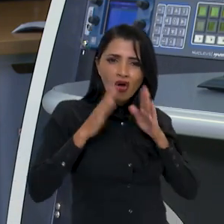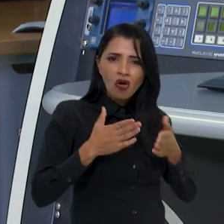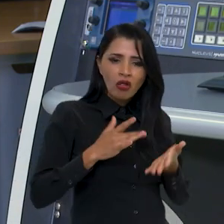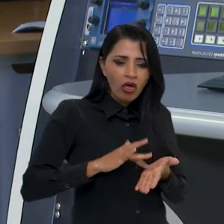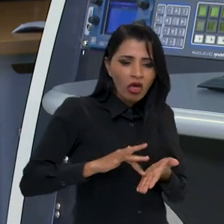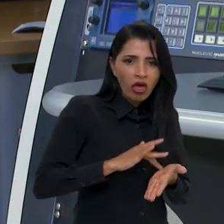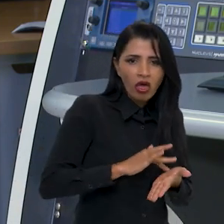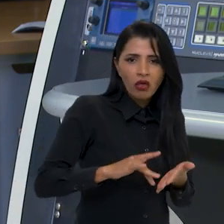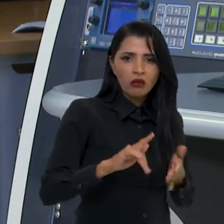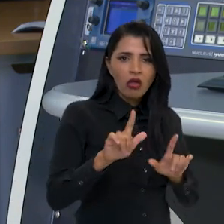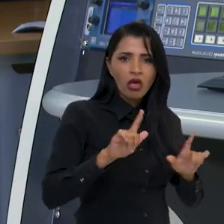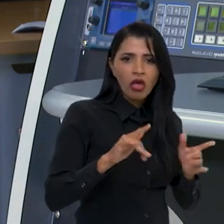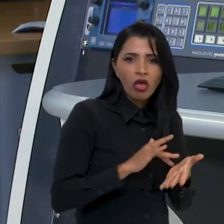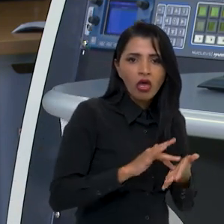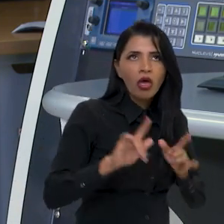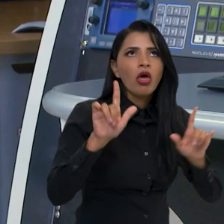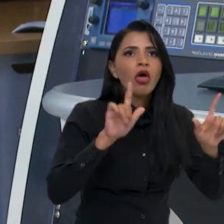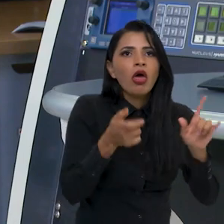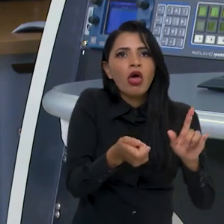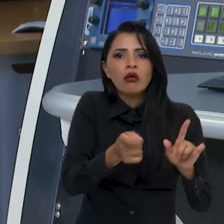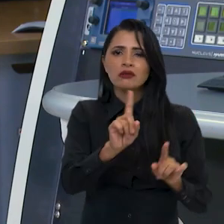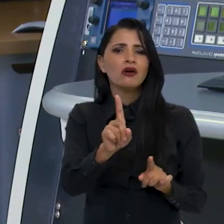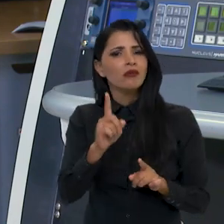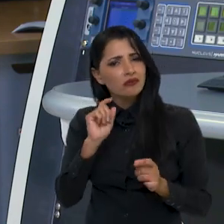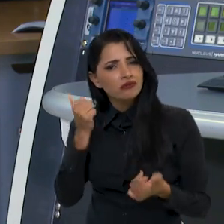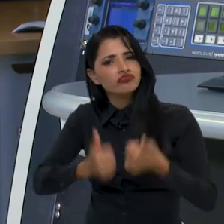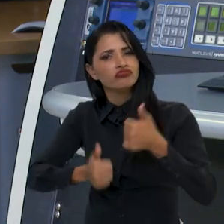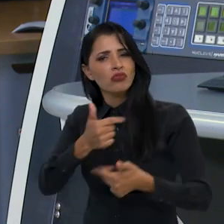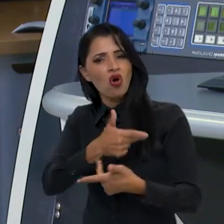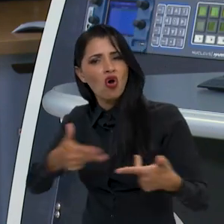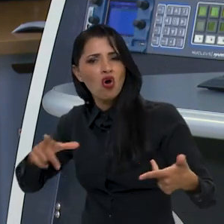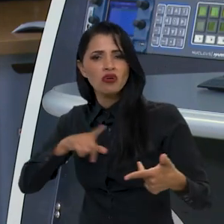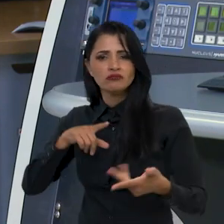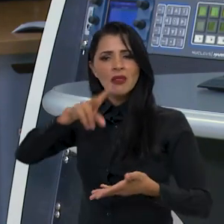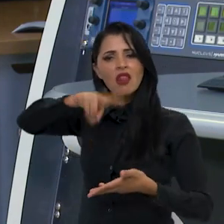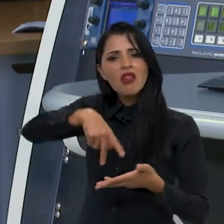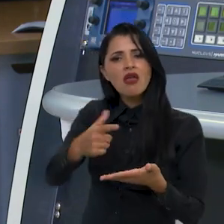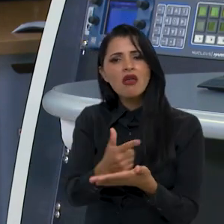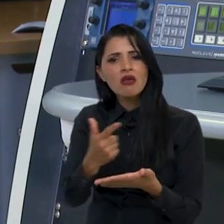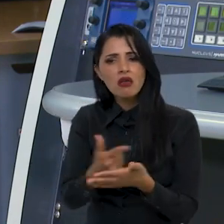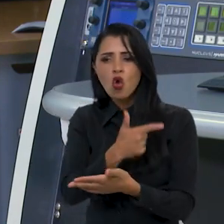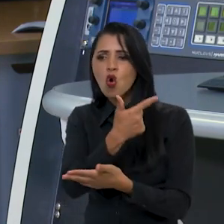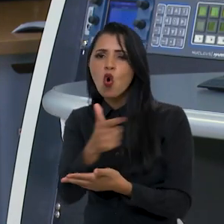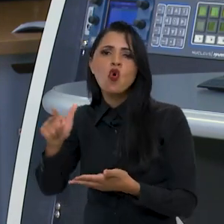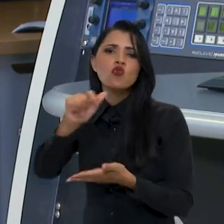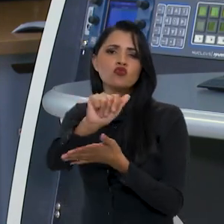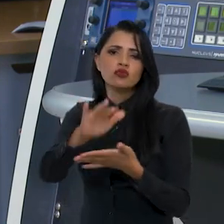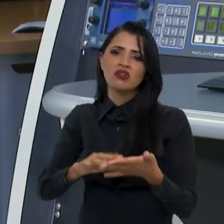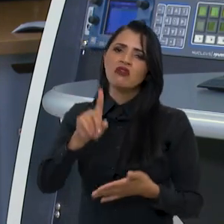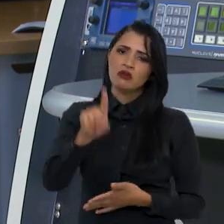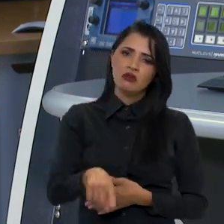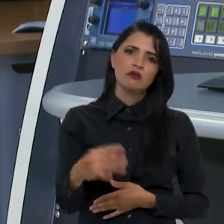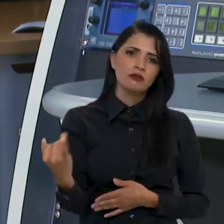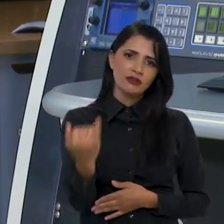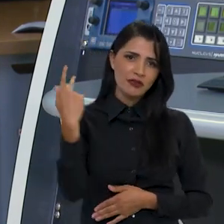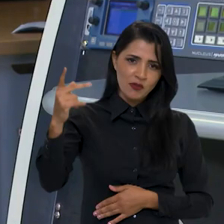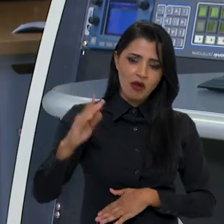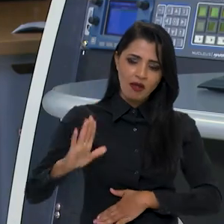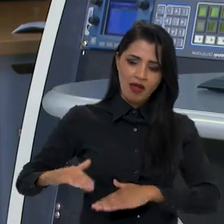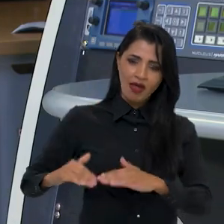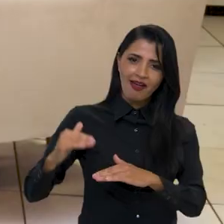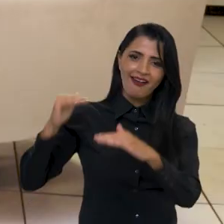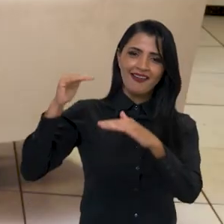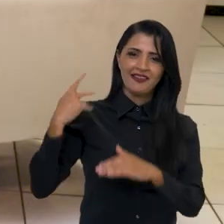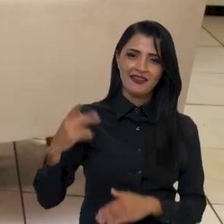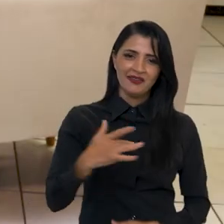não fique tanto tempo só nas telas, mas possa praticar esportes, possa ler livros, possa fazer outras atividades que são muito importantes